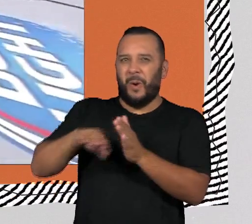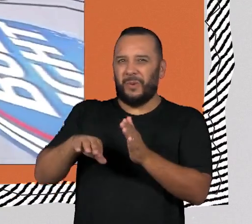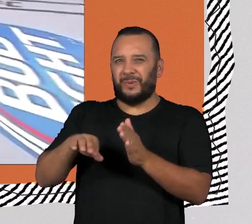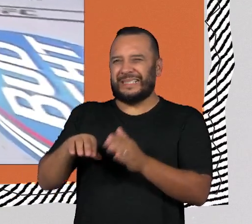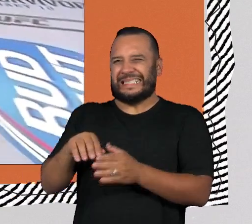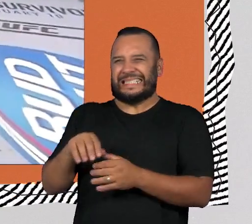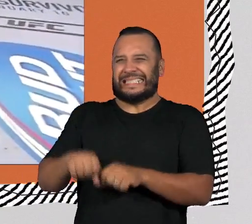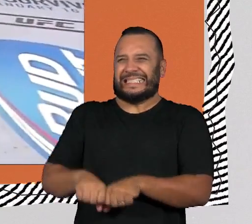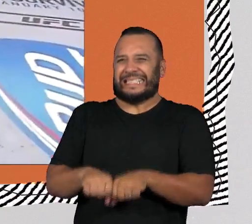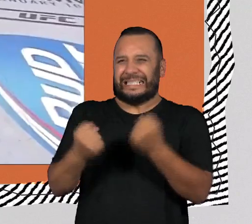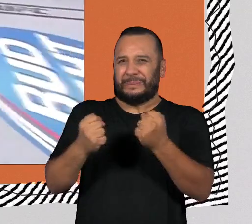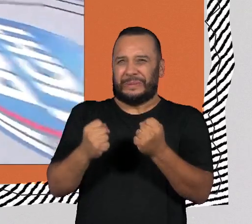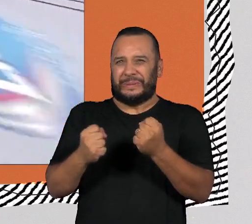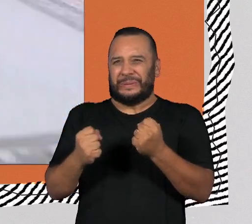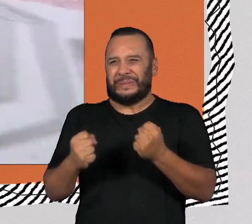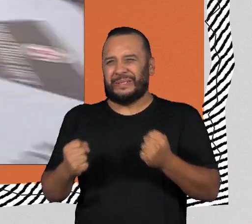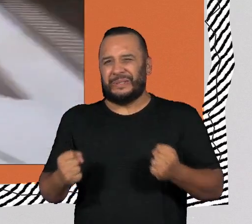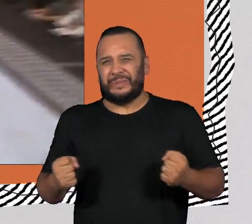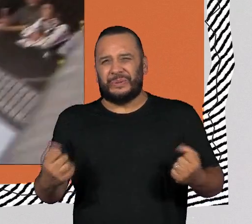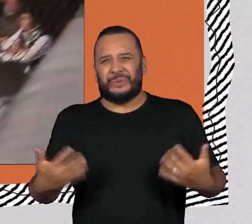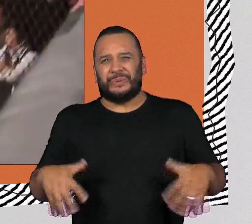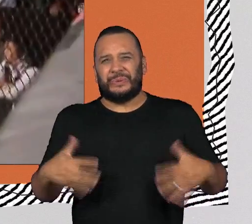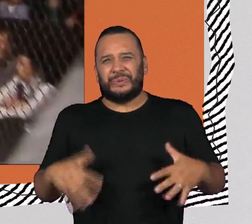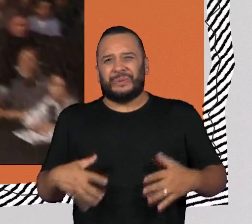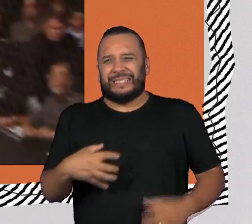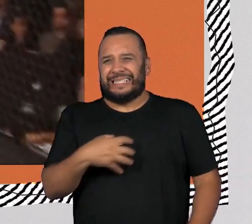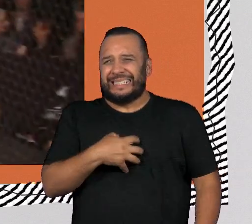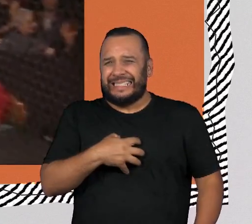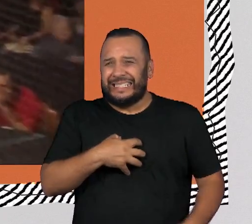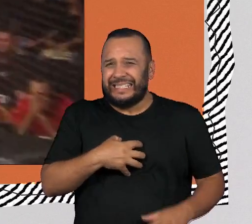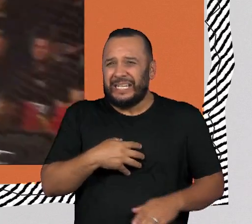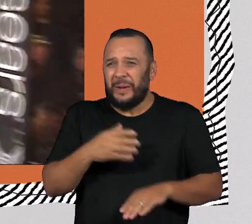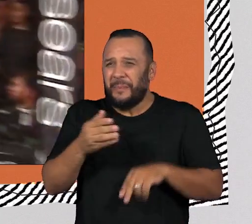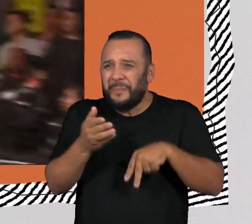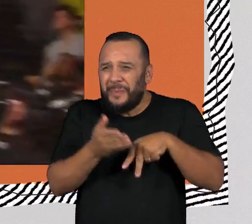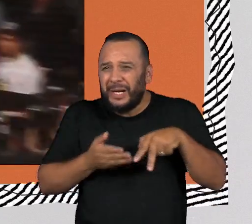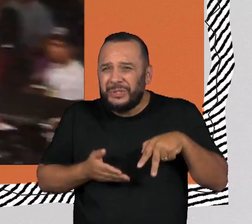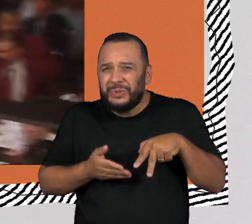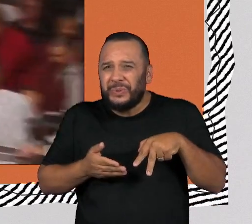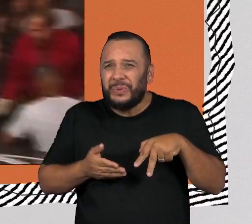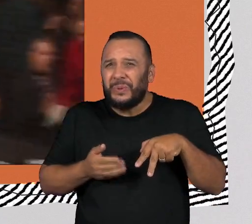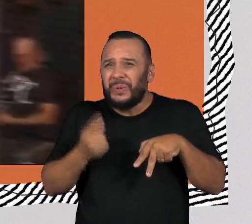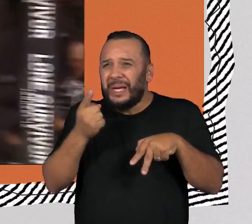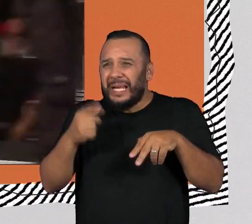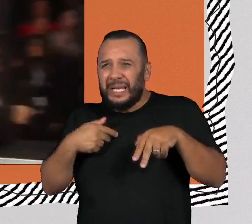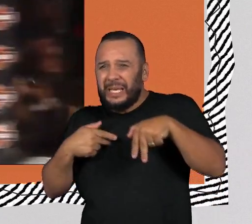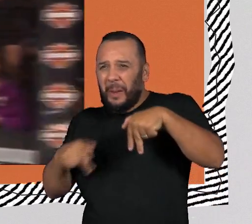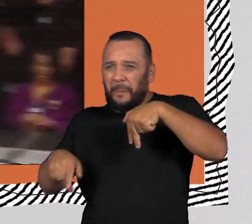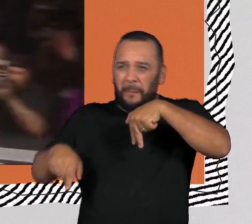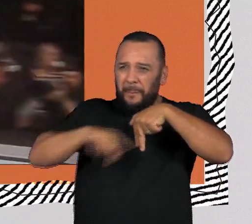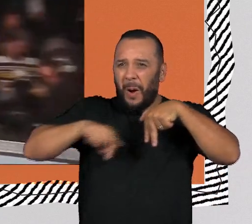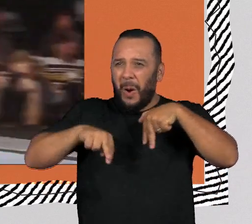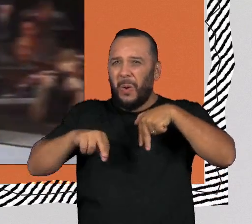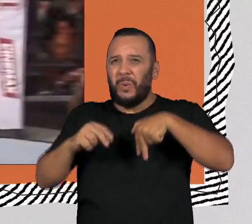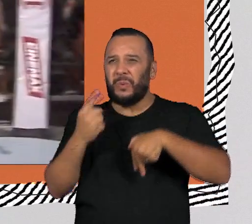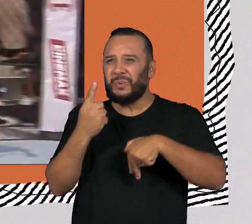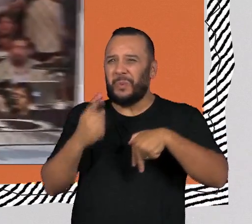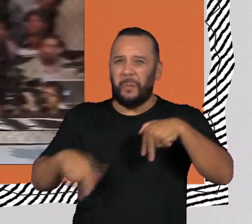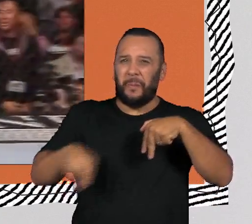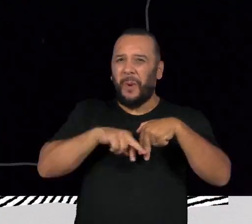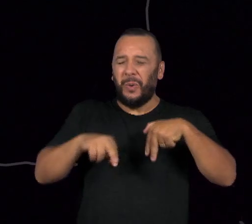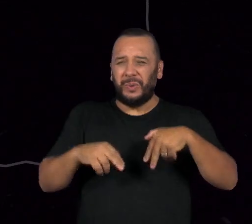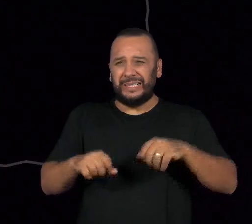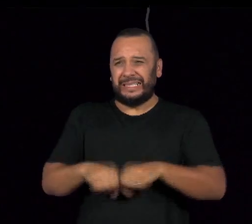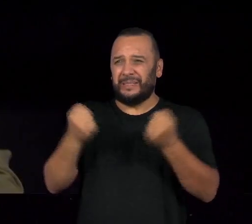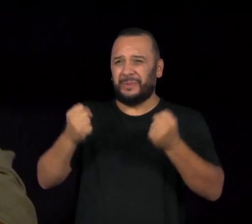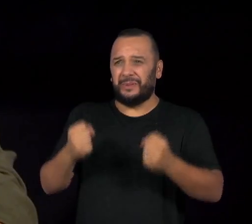responde. Ih, machucou. Sentiu a canela. Machucou no golpe, hein? Nossa, eu acho que ele quebrou a canela,